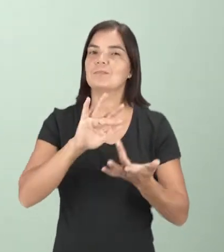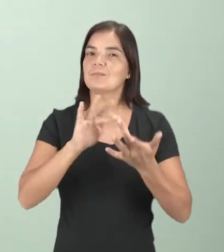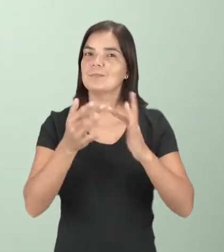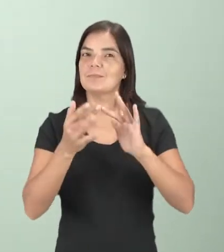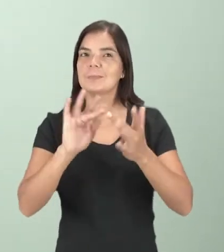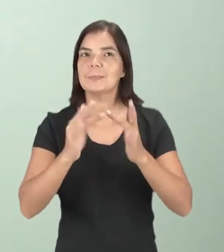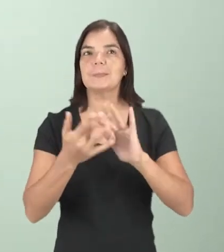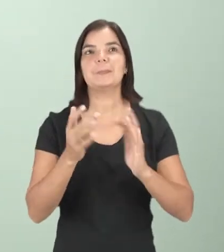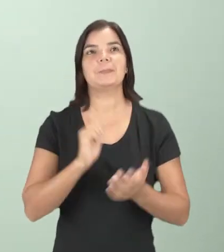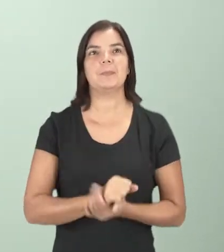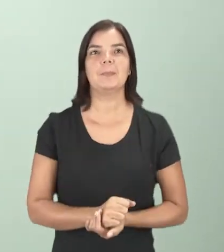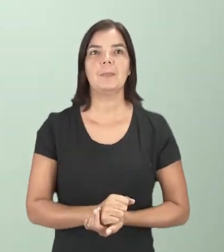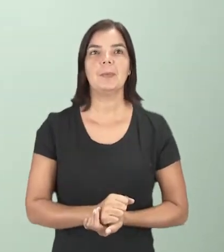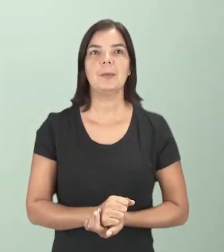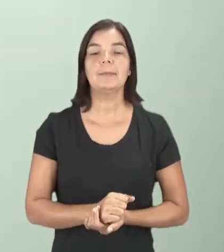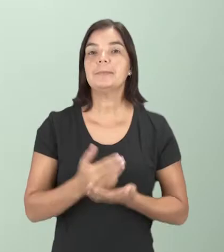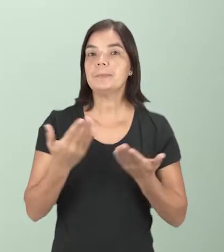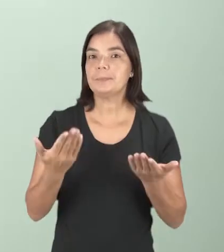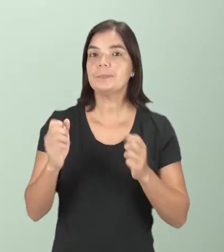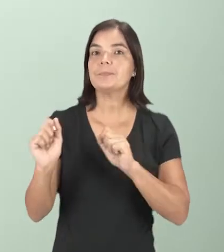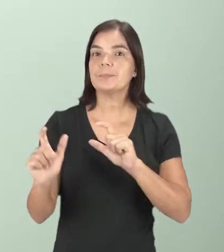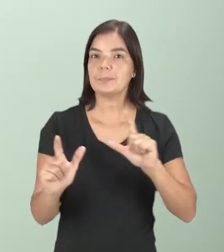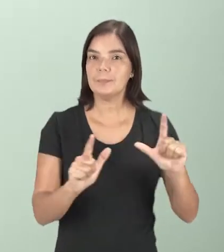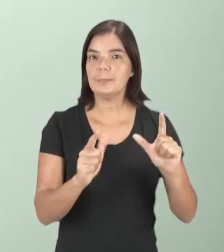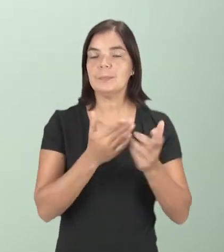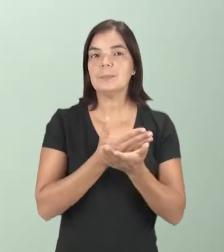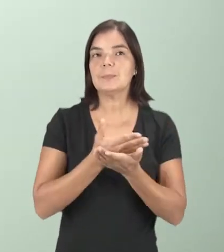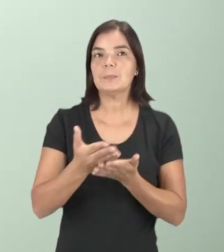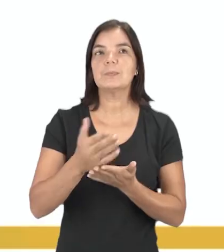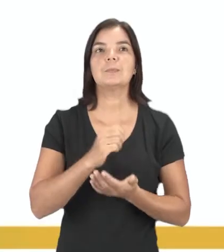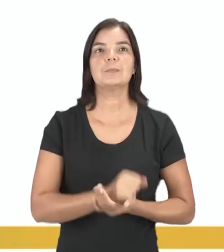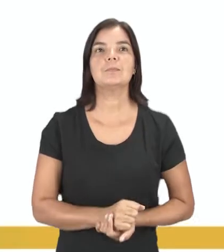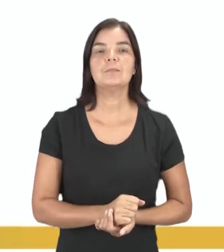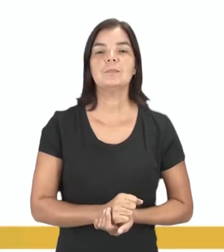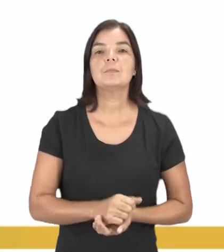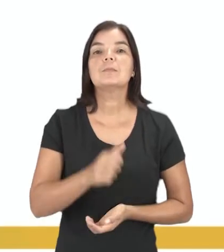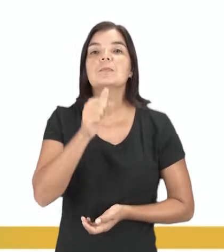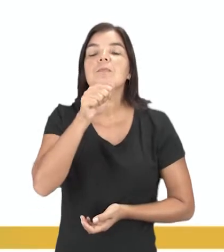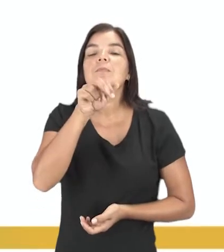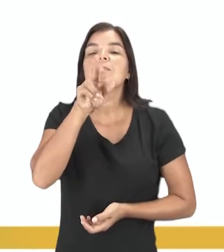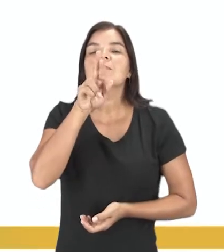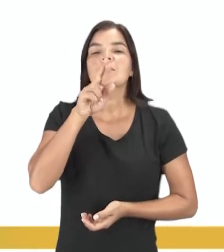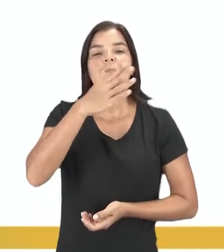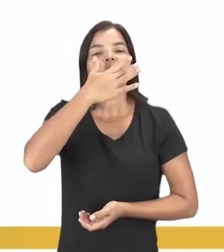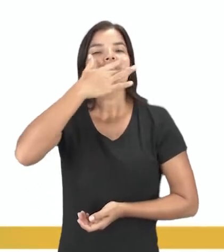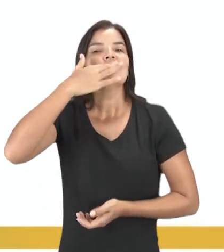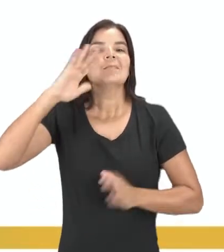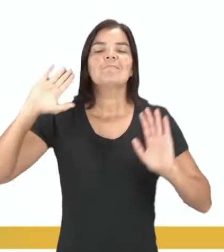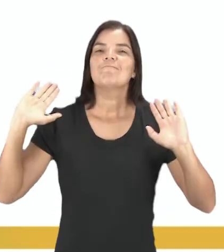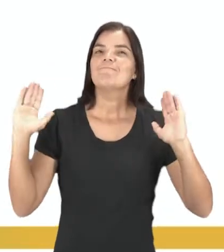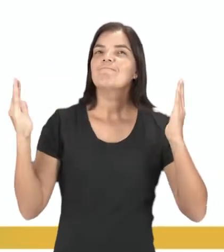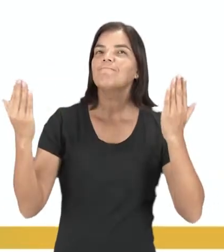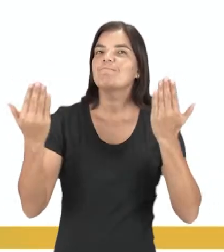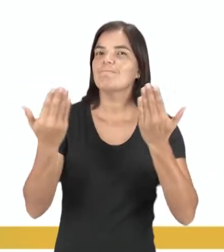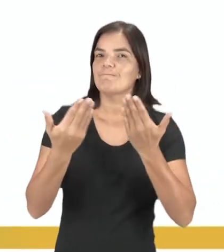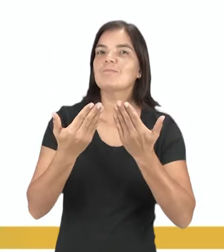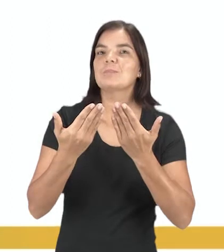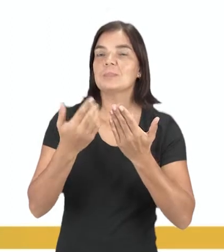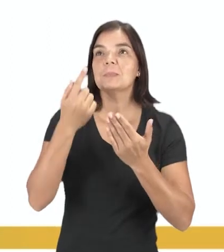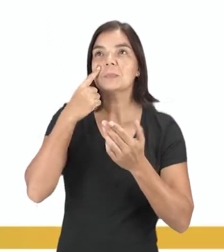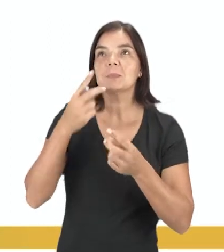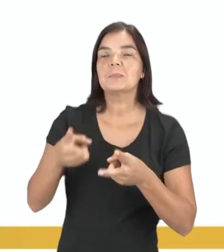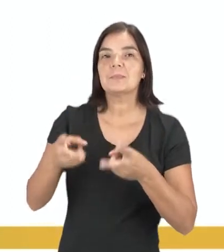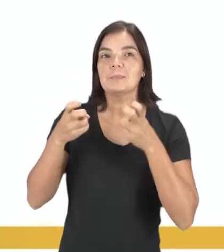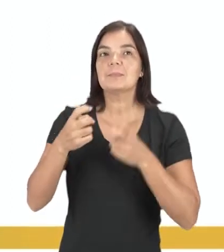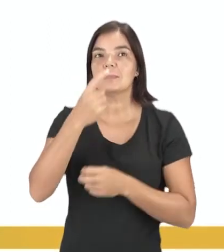contato. Então vamos para a introdução. O ar que nos rodeia, como podemos